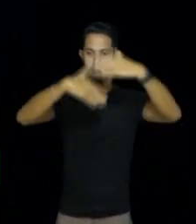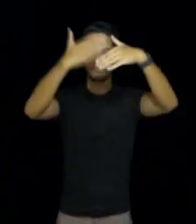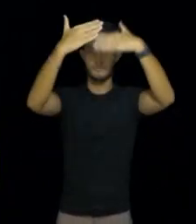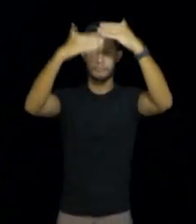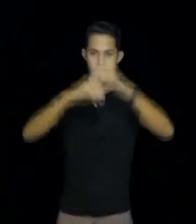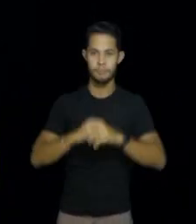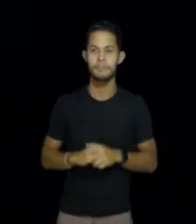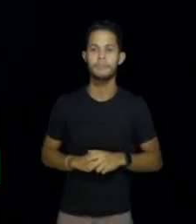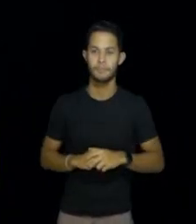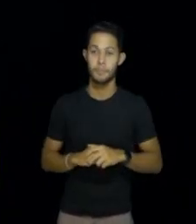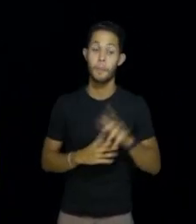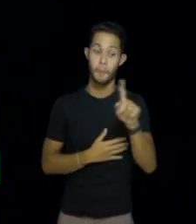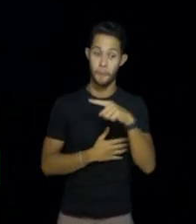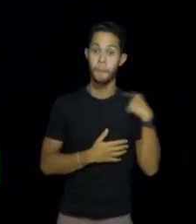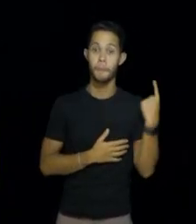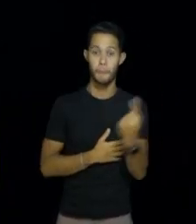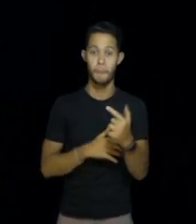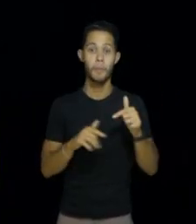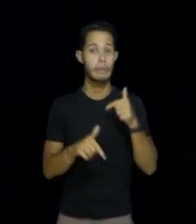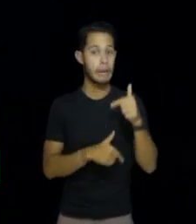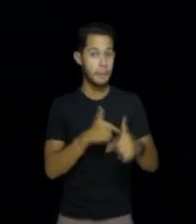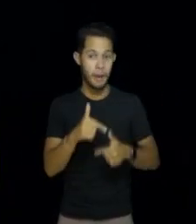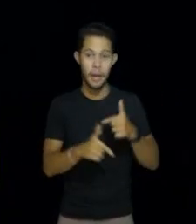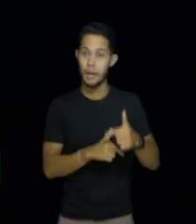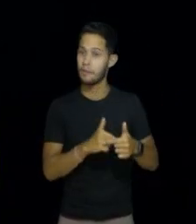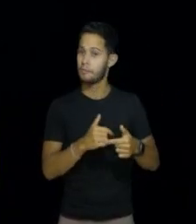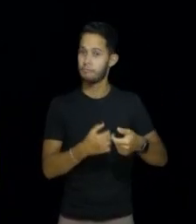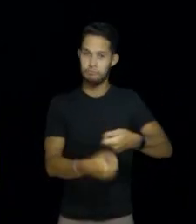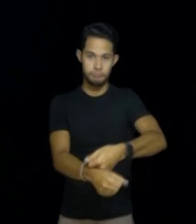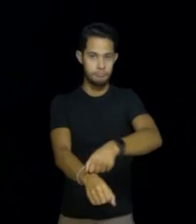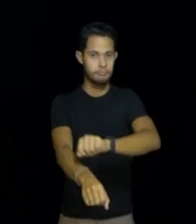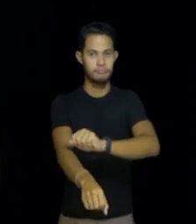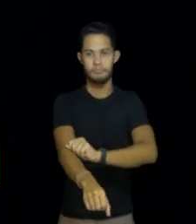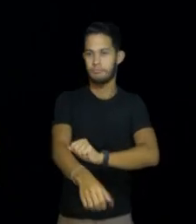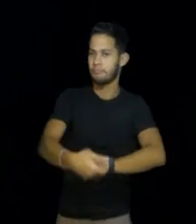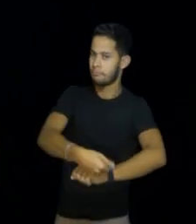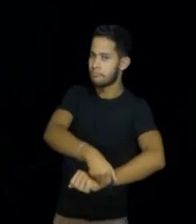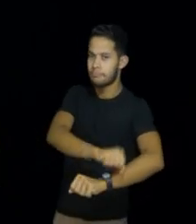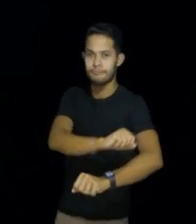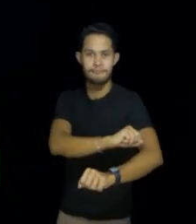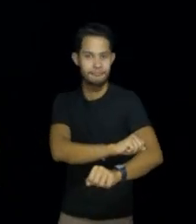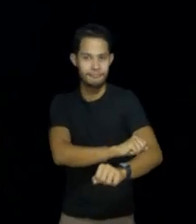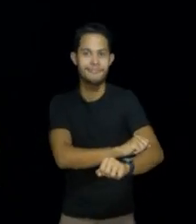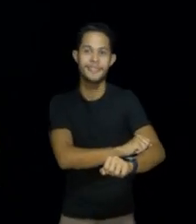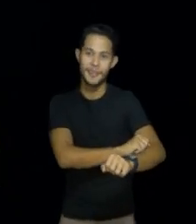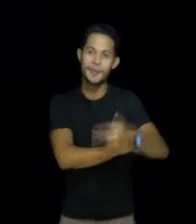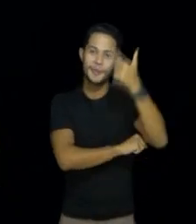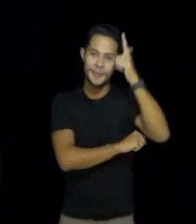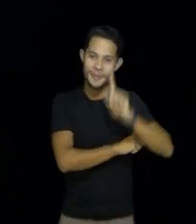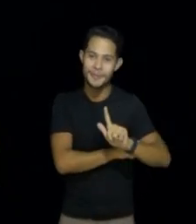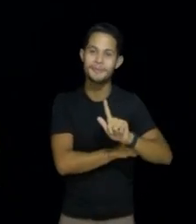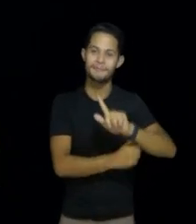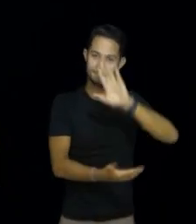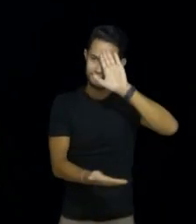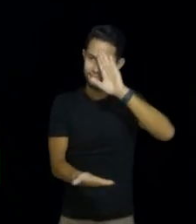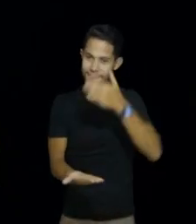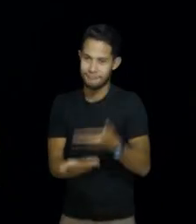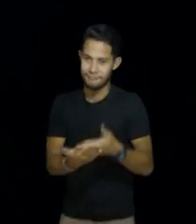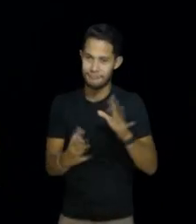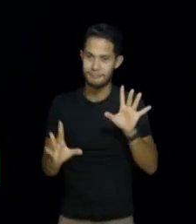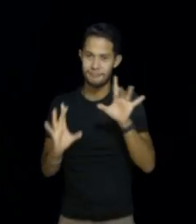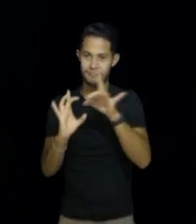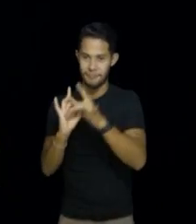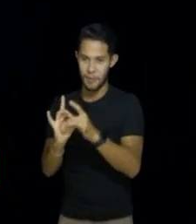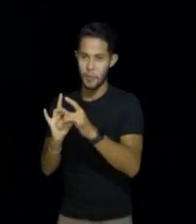muito até aqui e, felizmente, nos últimos anos estamos podendo contar com o governo do Estado de Santa Catarina. O governador Jorginho Melo foi